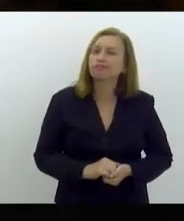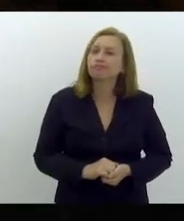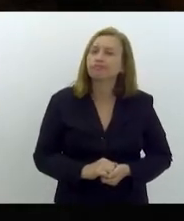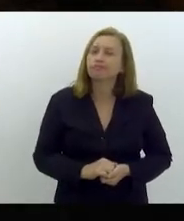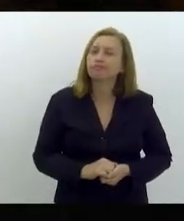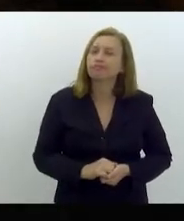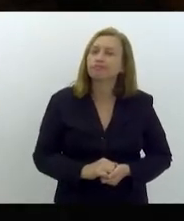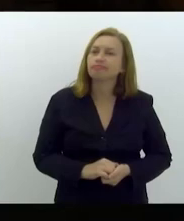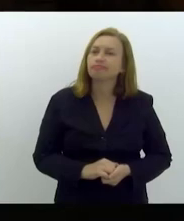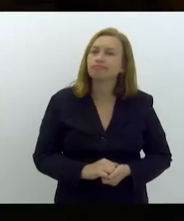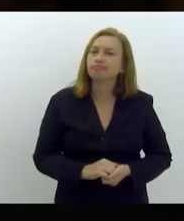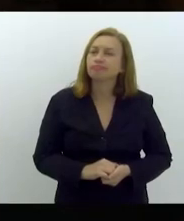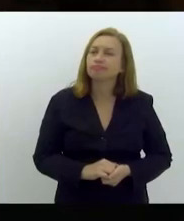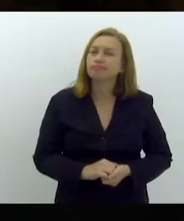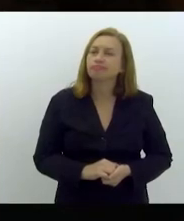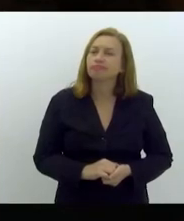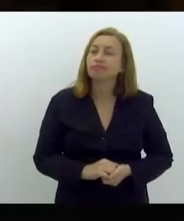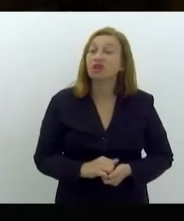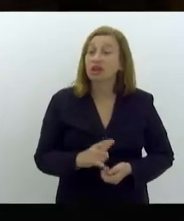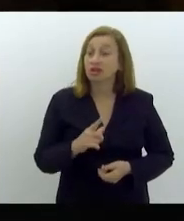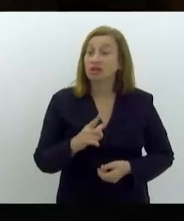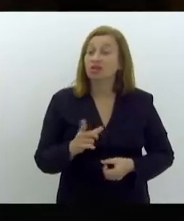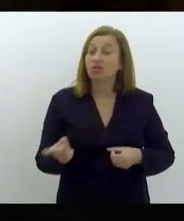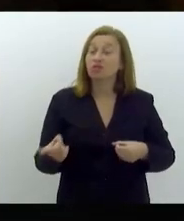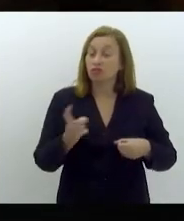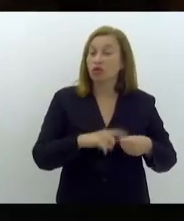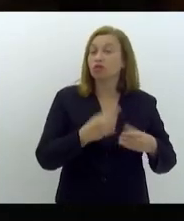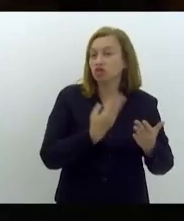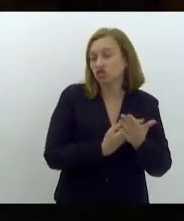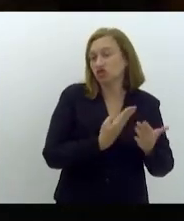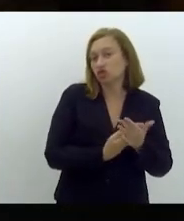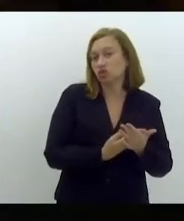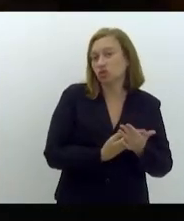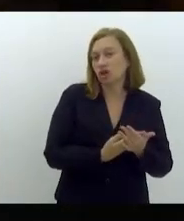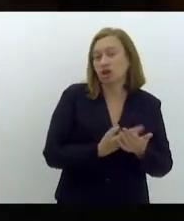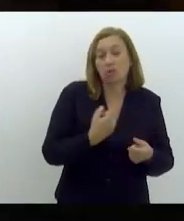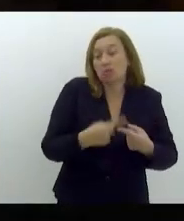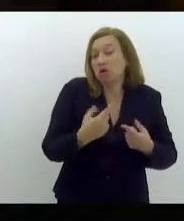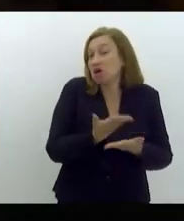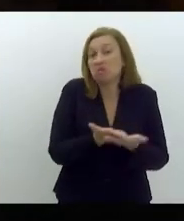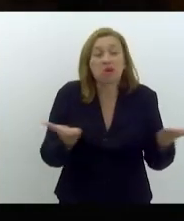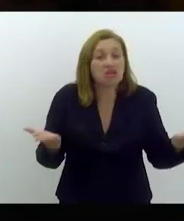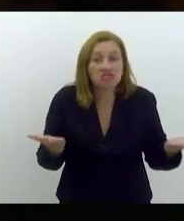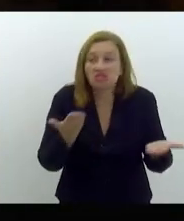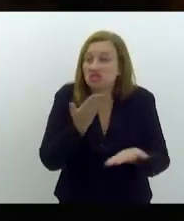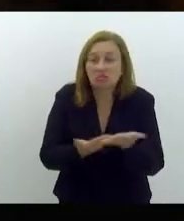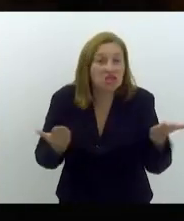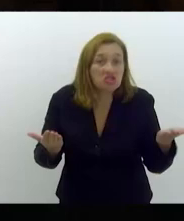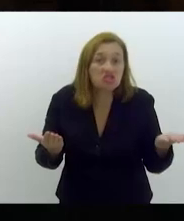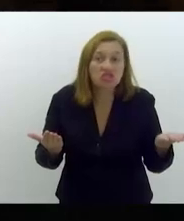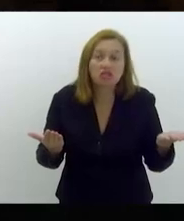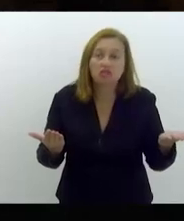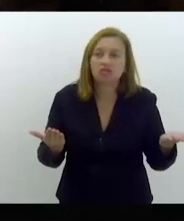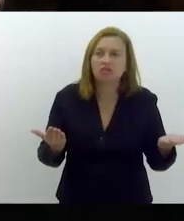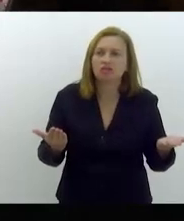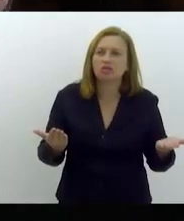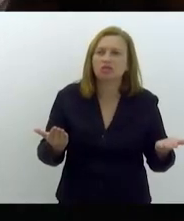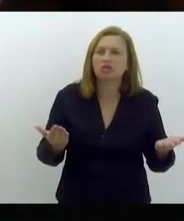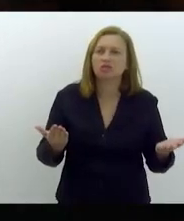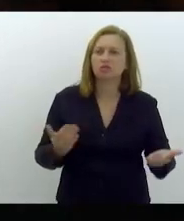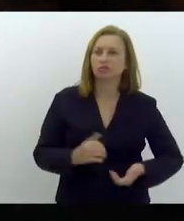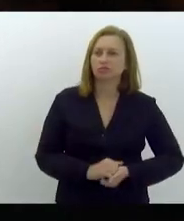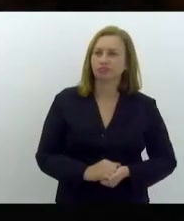reporiam essas aulas questão perdidas perdidas e no